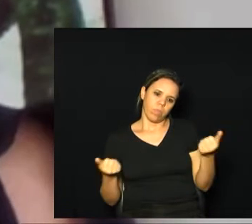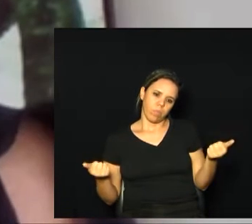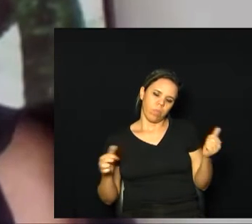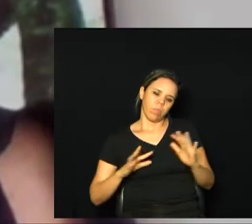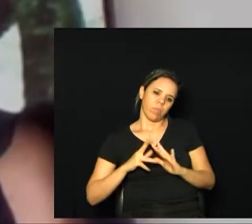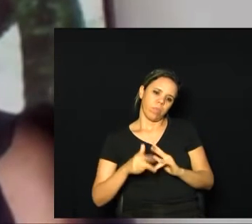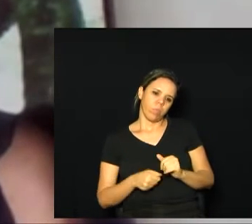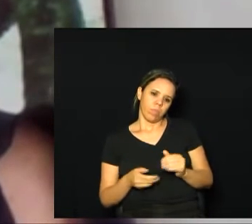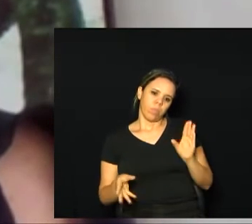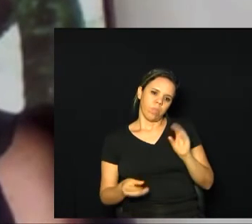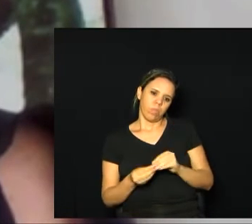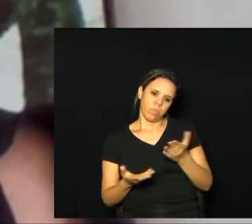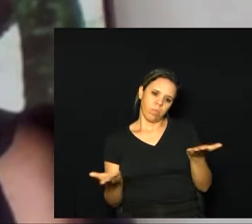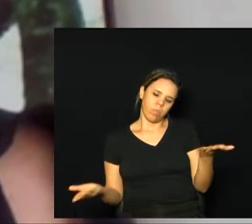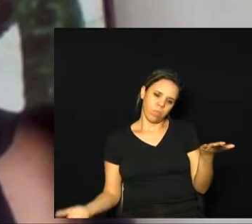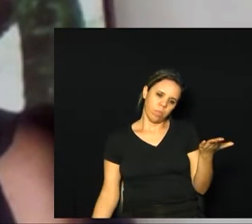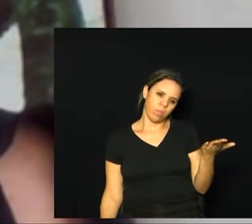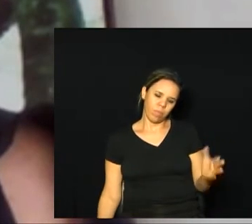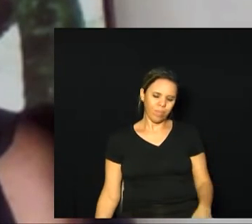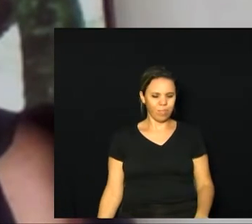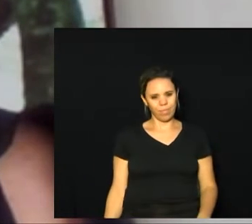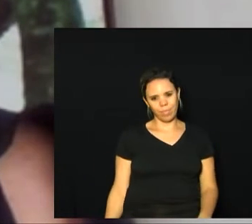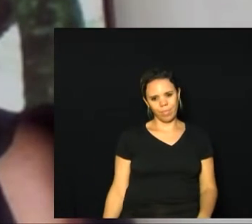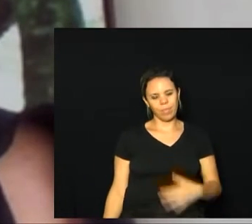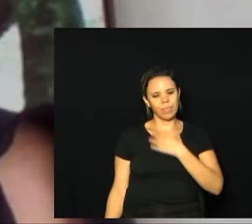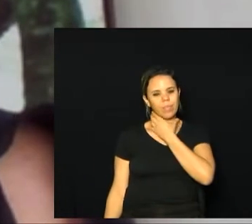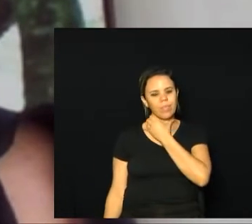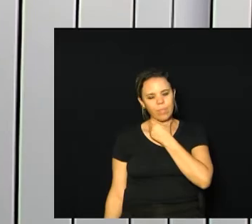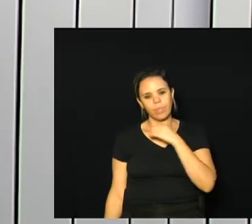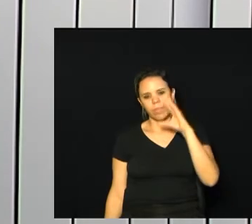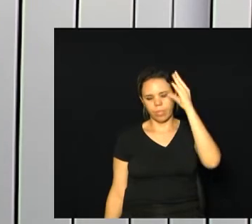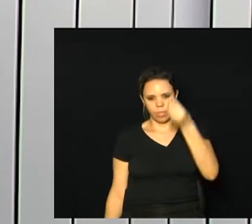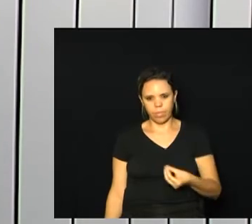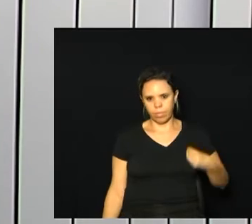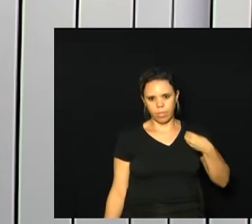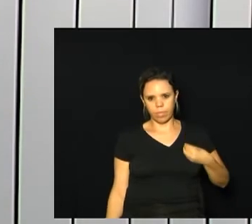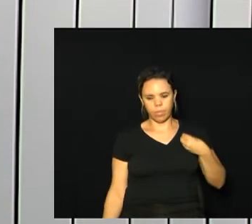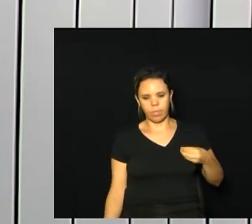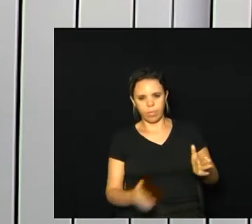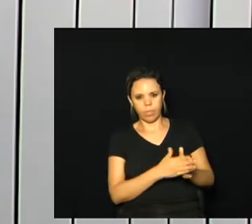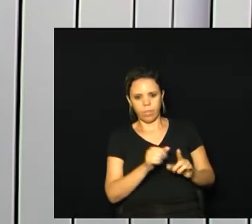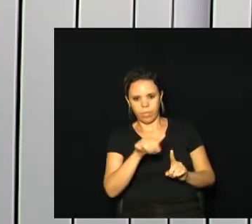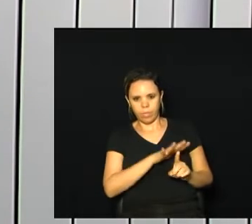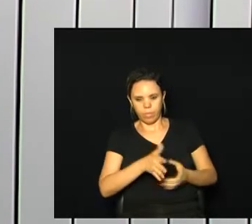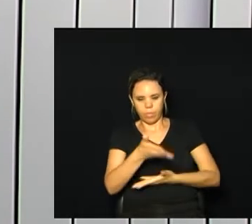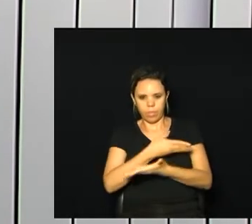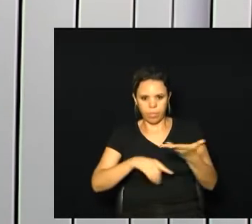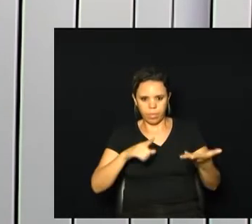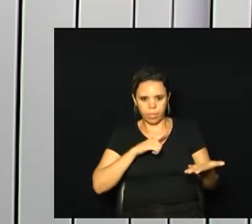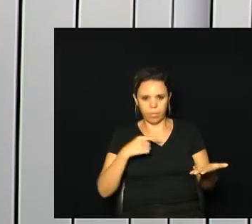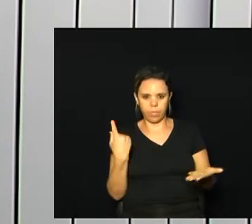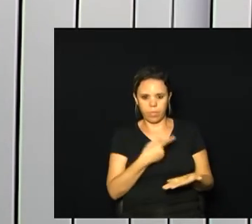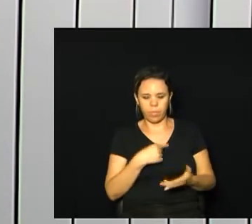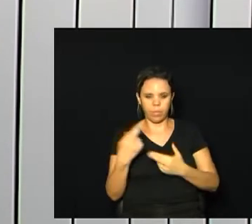acho que fica aí meu recado. É isso, né? Entender que vivemos em sociedade, temos as